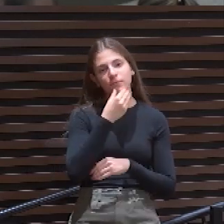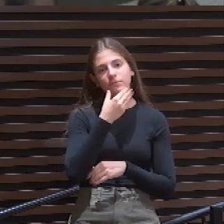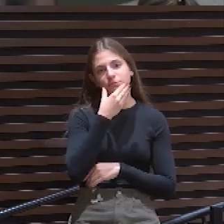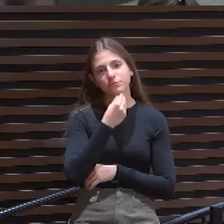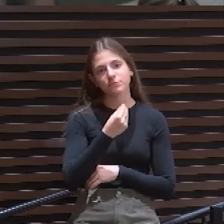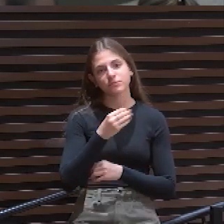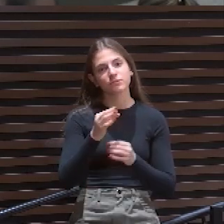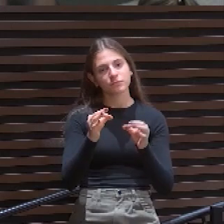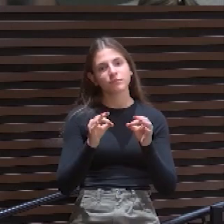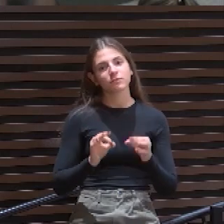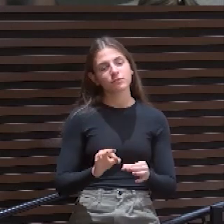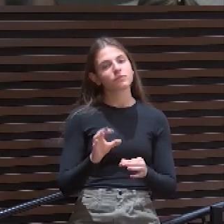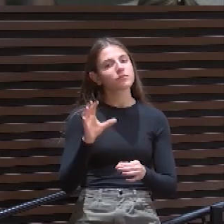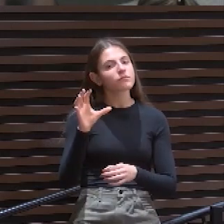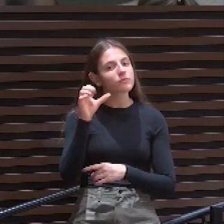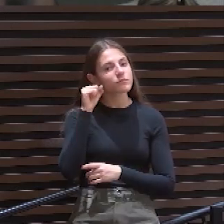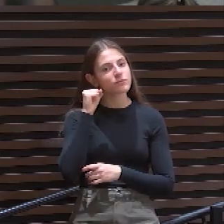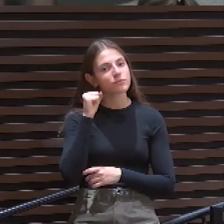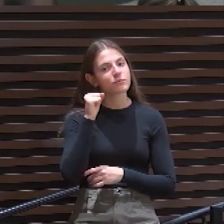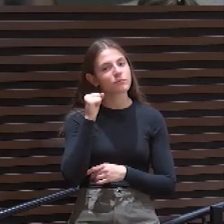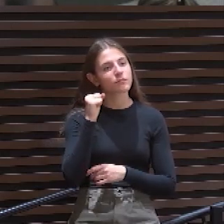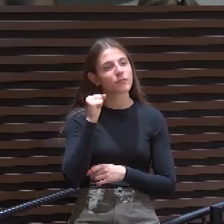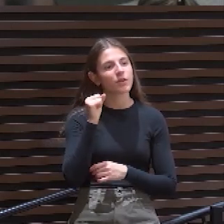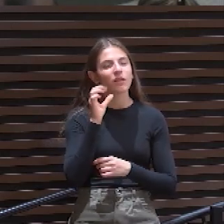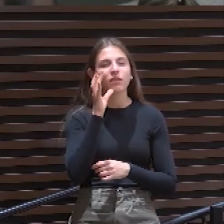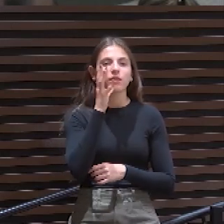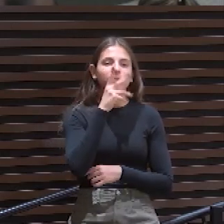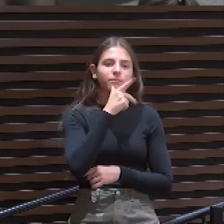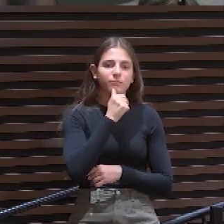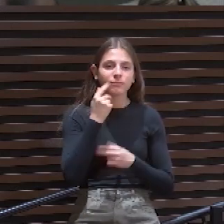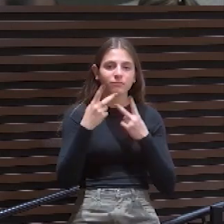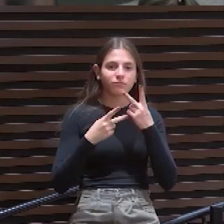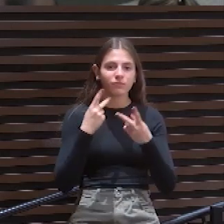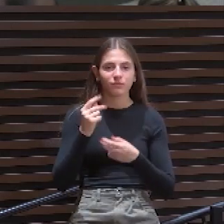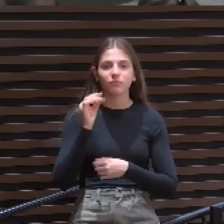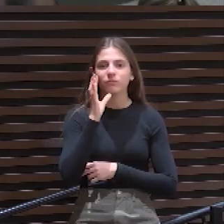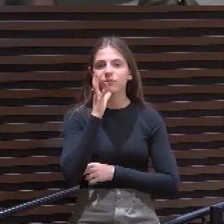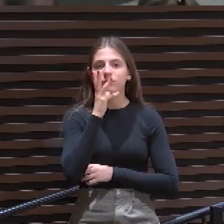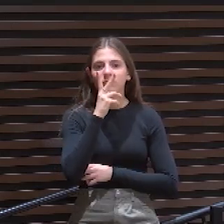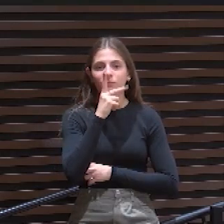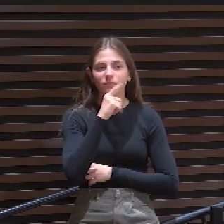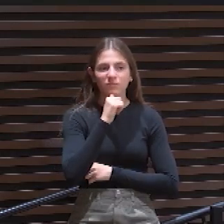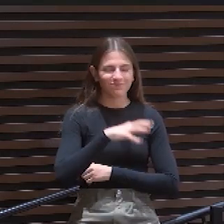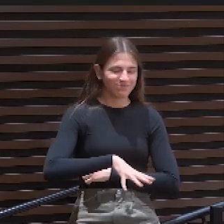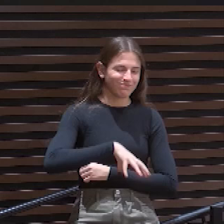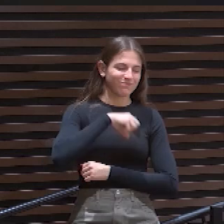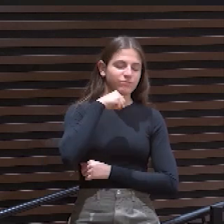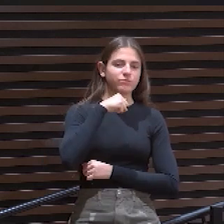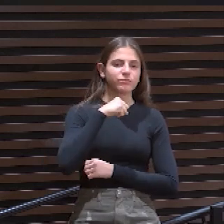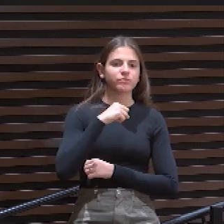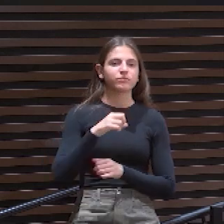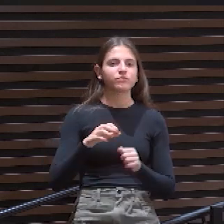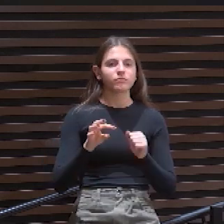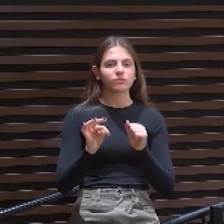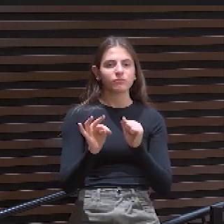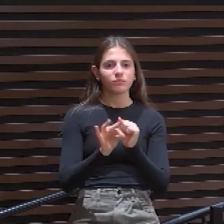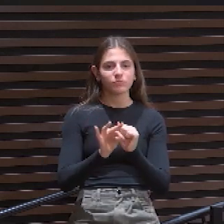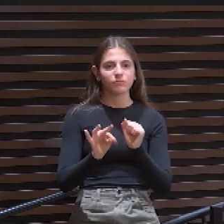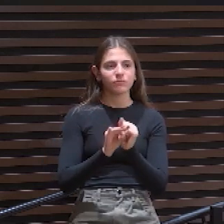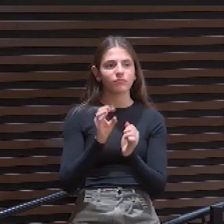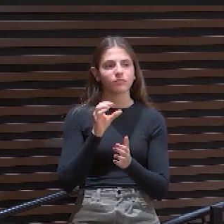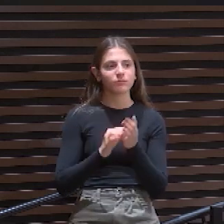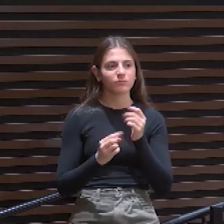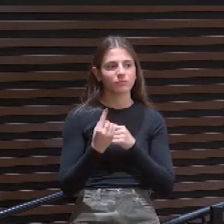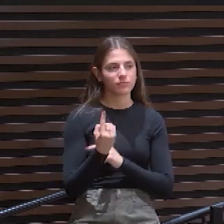pronto para ouvir, tardio para falar, tardio para irar-se. Tiago 1, 16